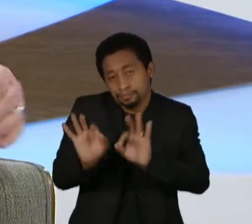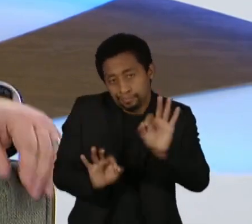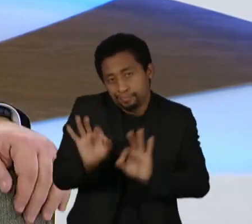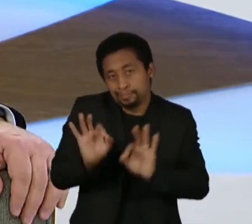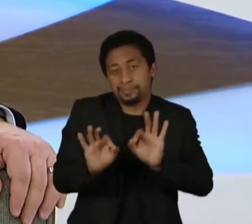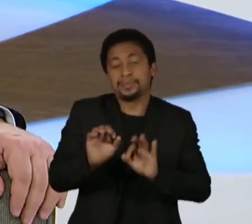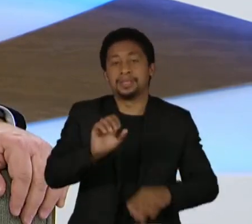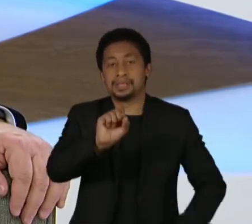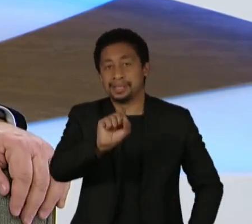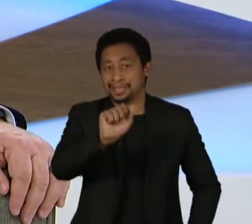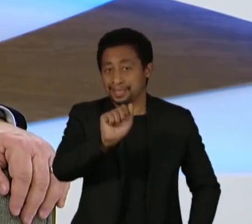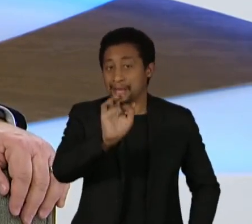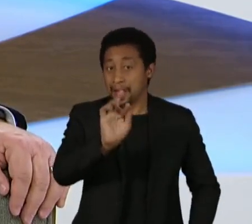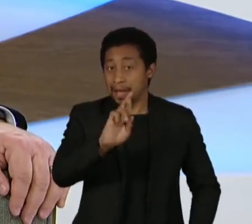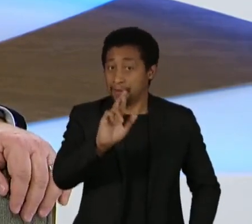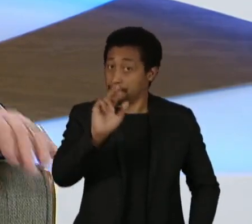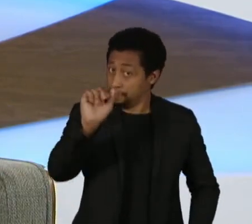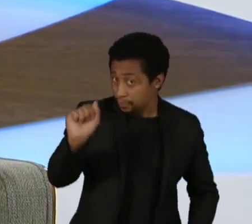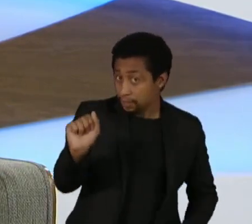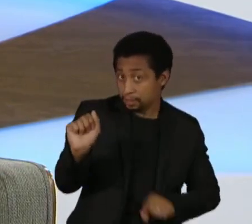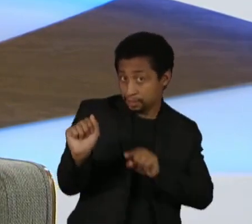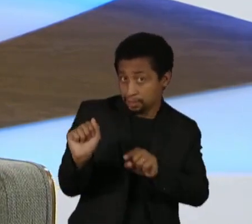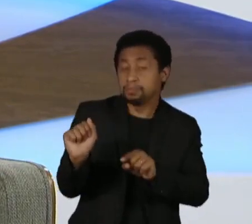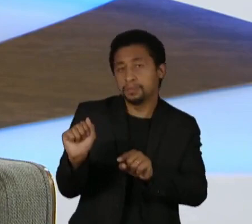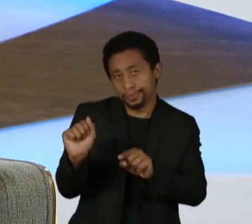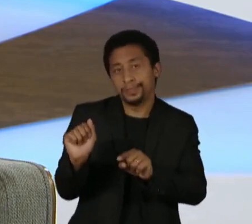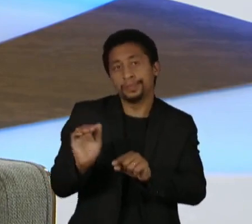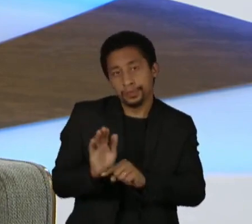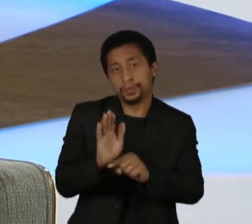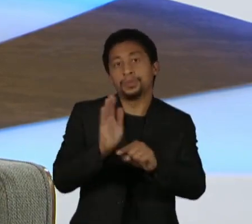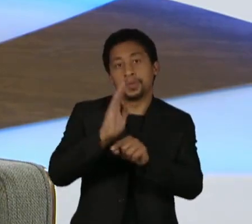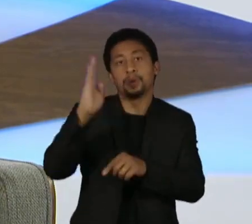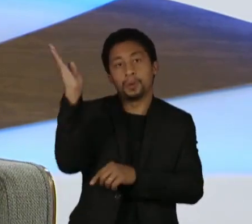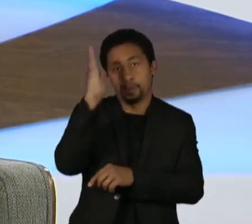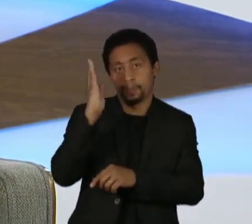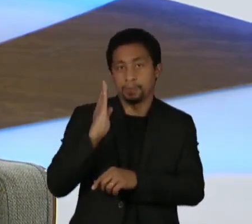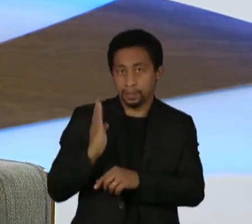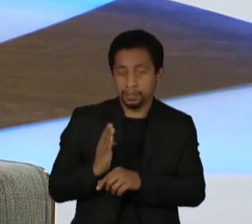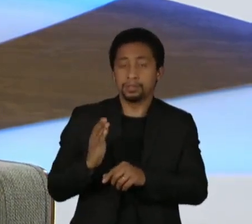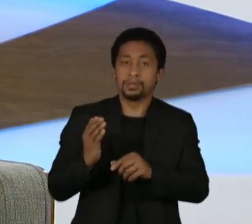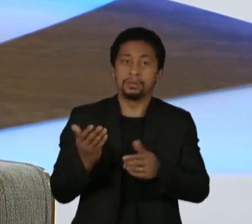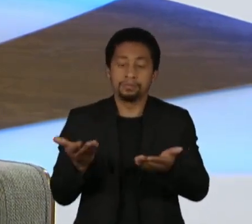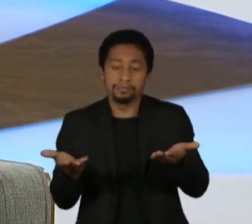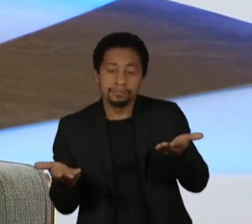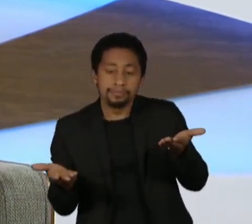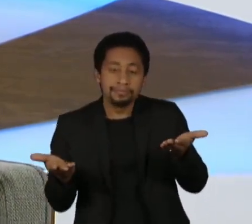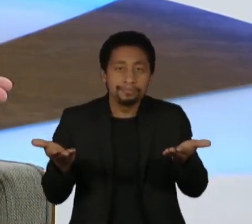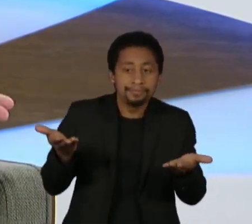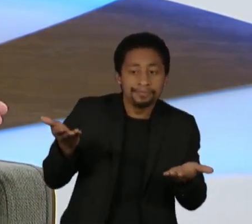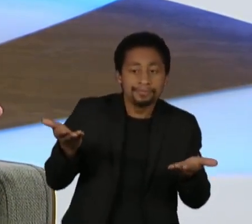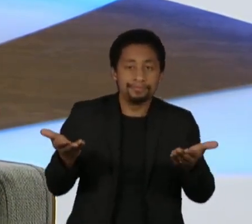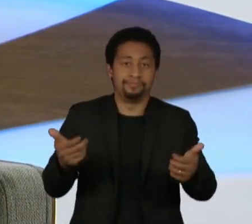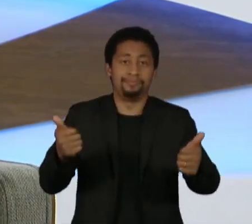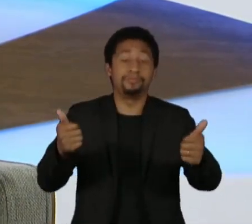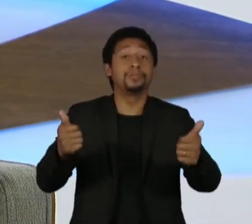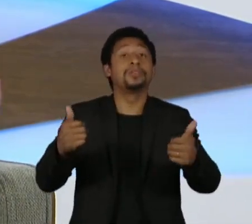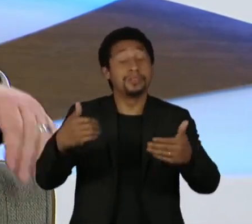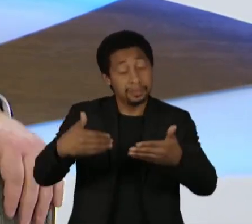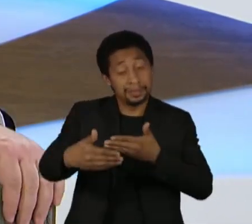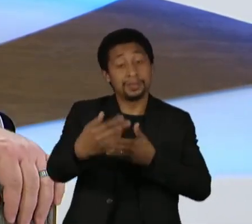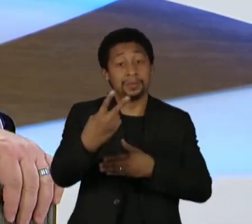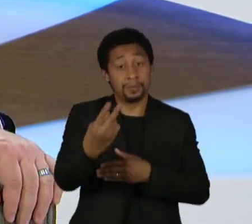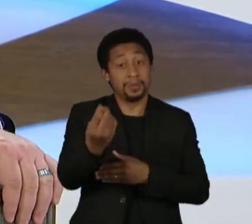é com isso com muito trabalho que a gente vai superar e fazer um Brasil mais equilibrado do de galo aí depois de 2026 cada um escolhe seu candidato